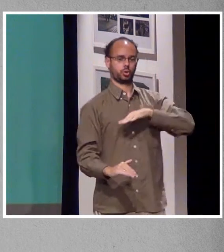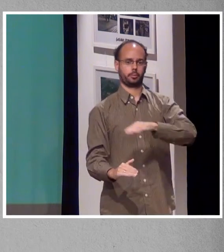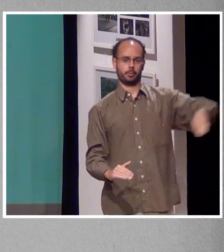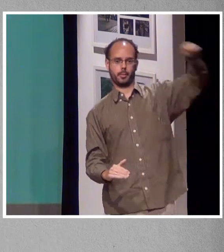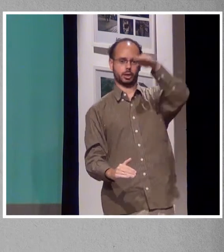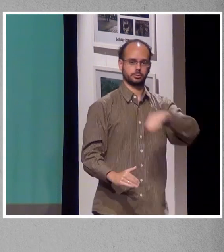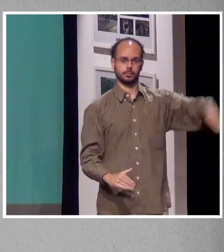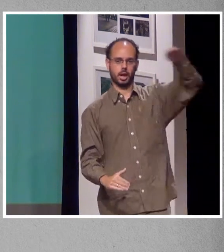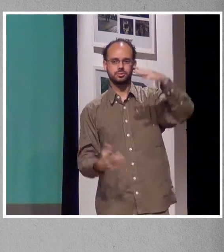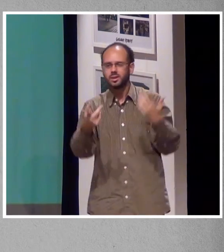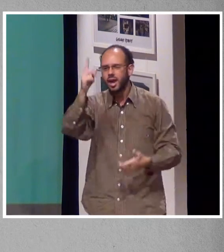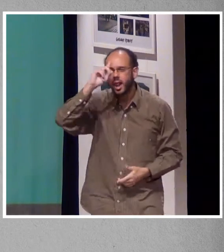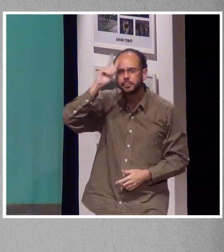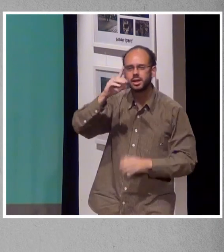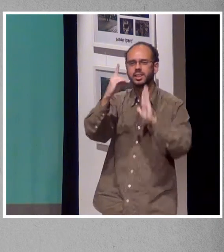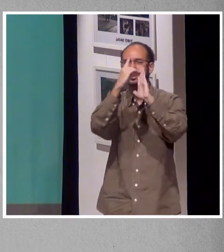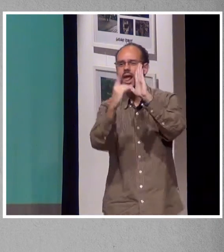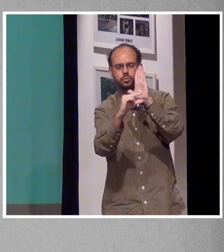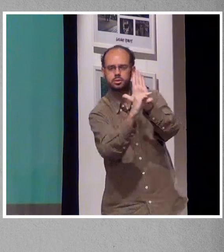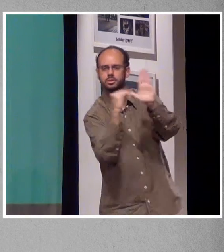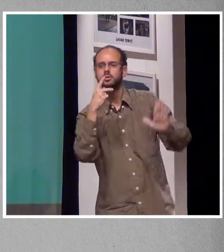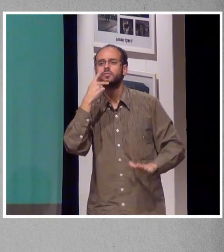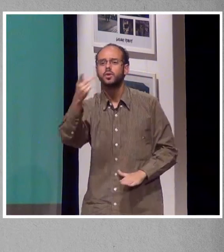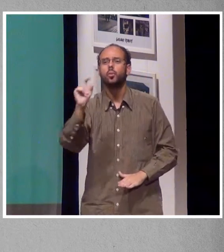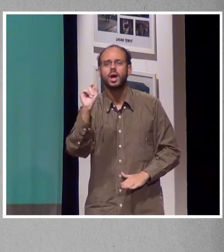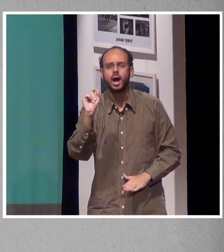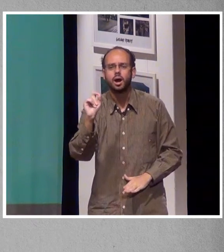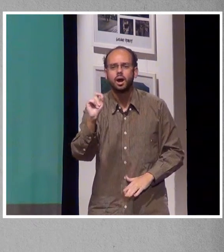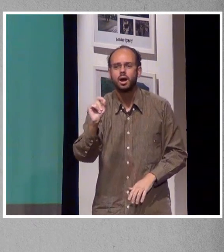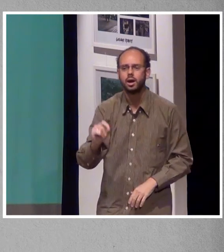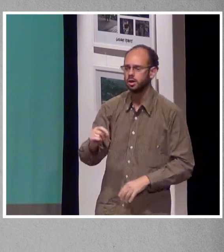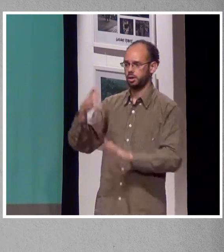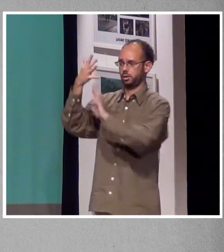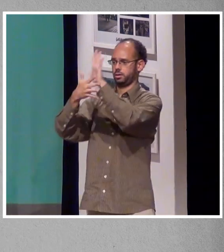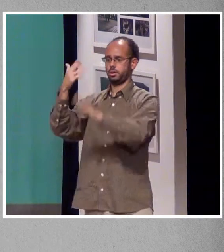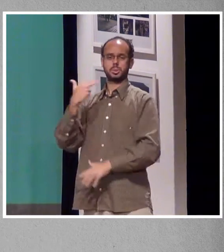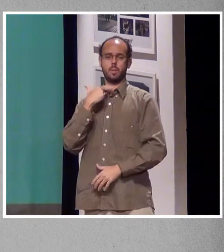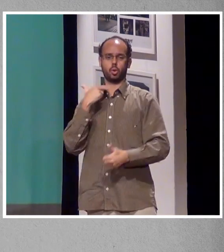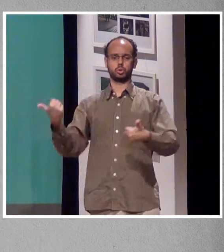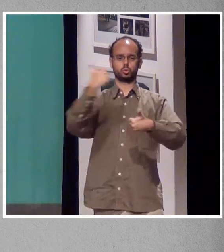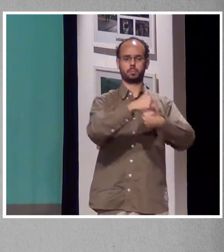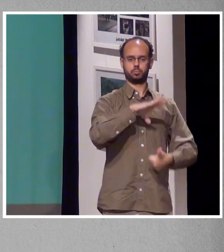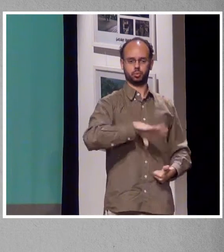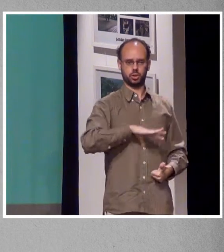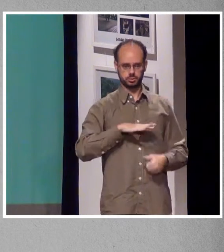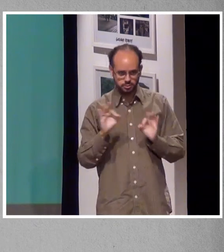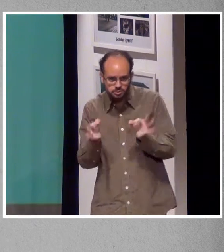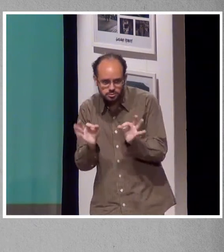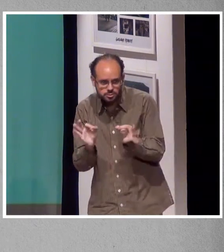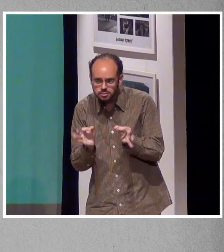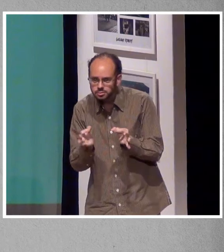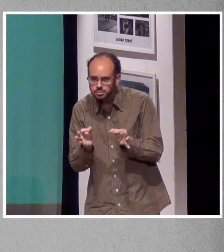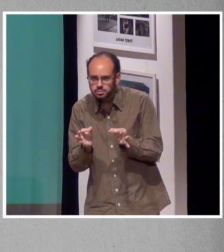onde há a necessidade de compreender o surdo como uma minoria linguística. O decreto ele diz o